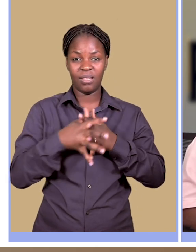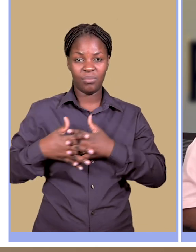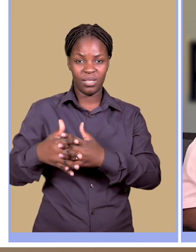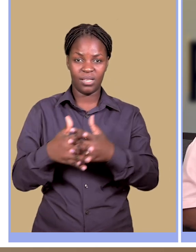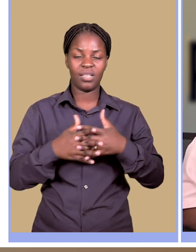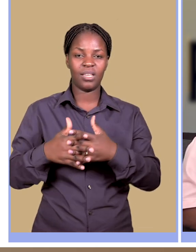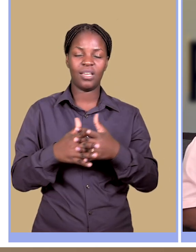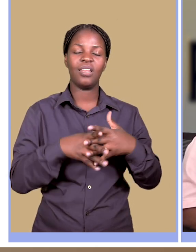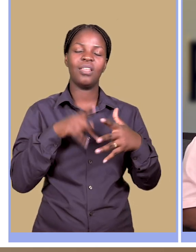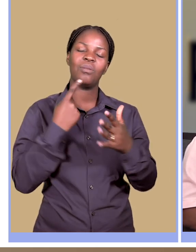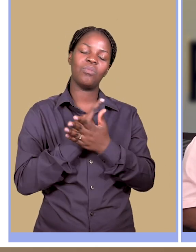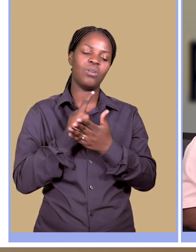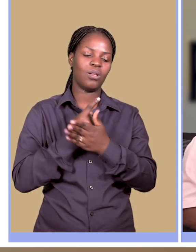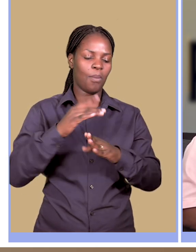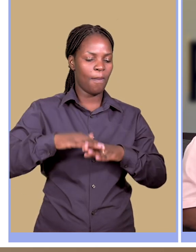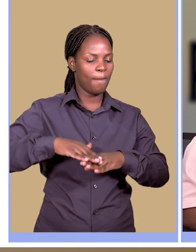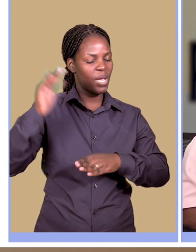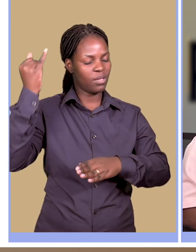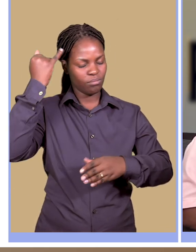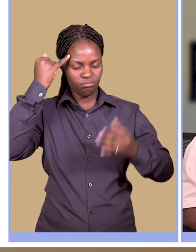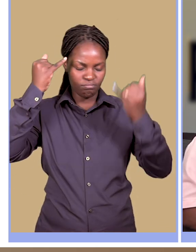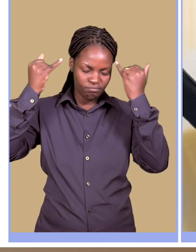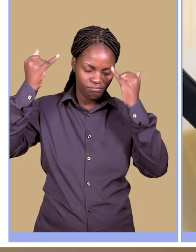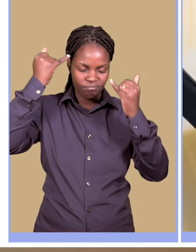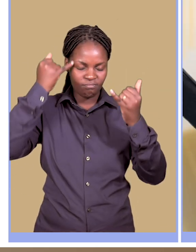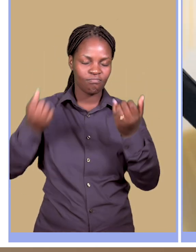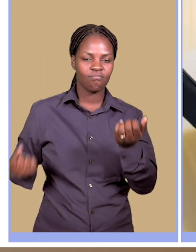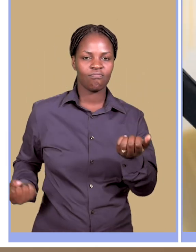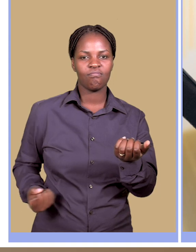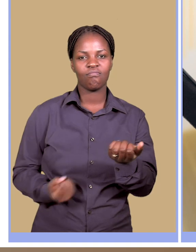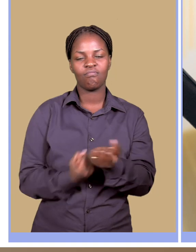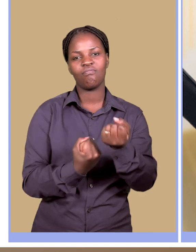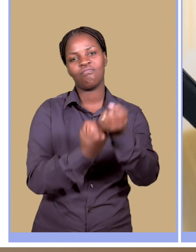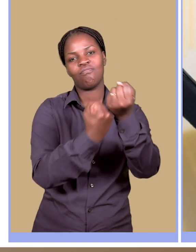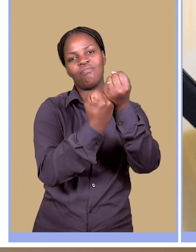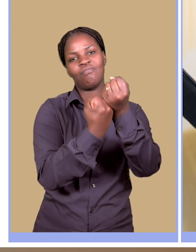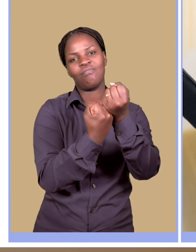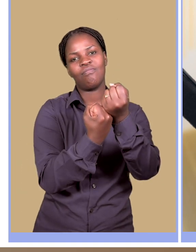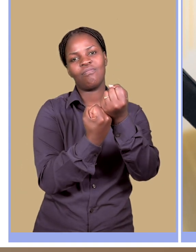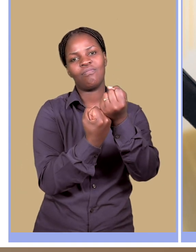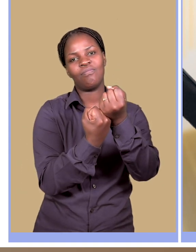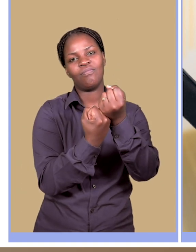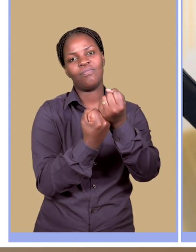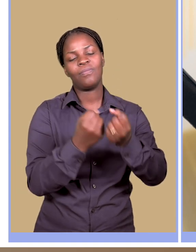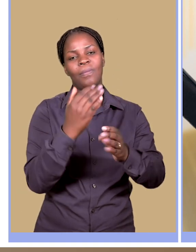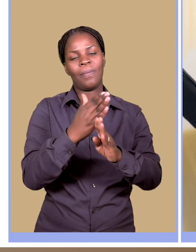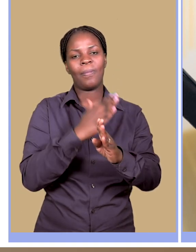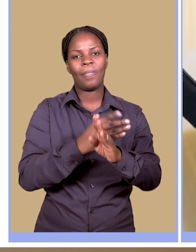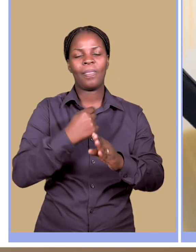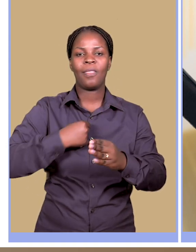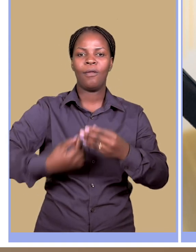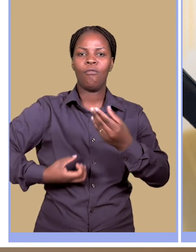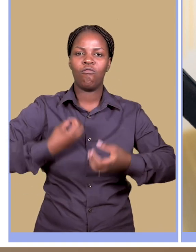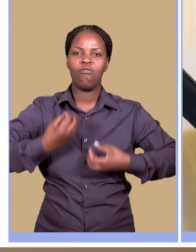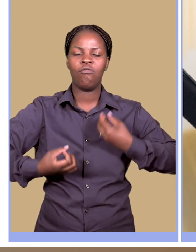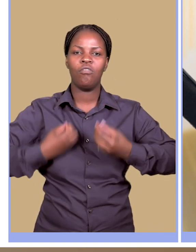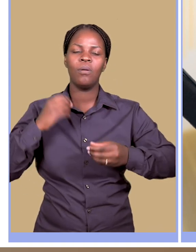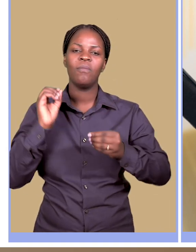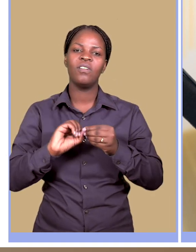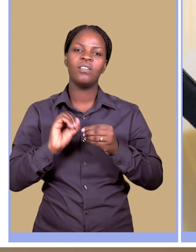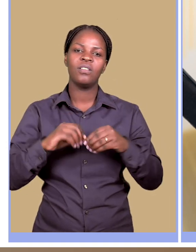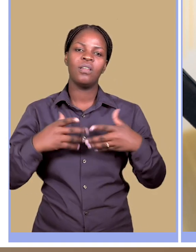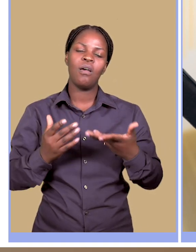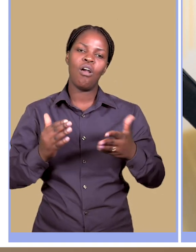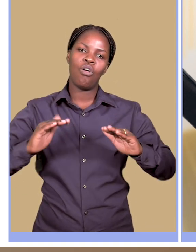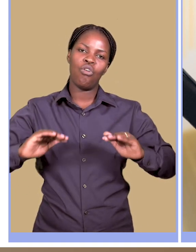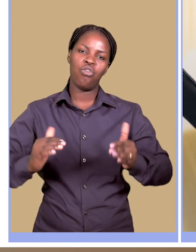lei americana, para dar mais dicas, sobretudo a perspectiva que eu estava a tentar aqui defender,